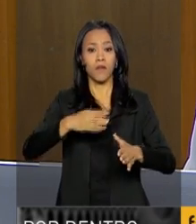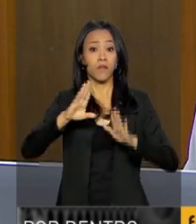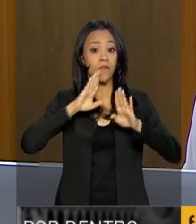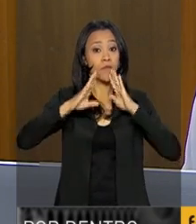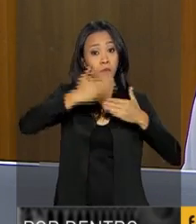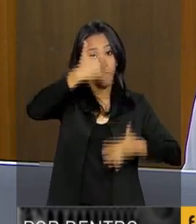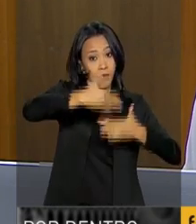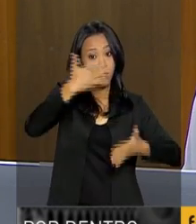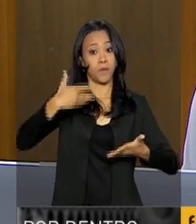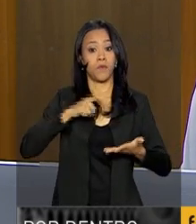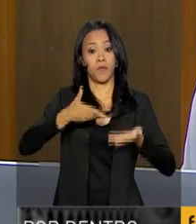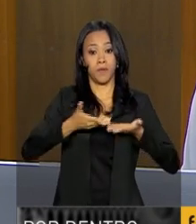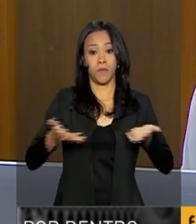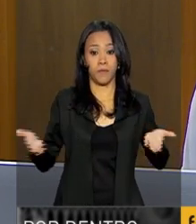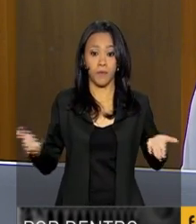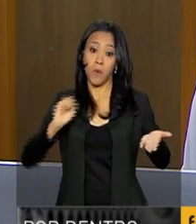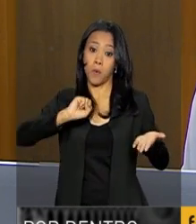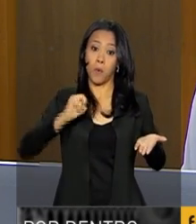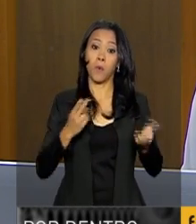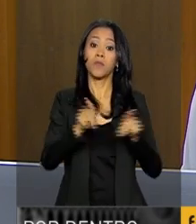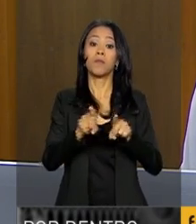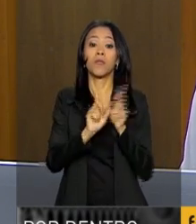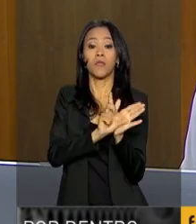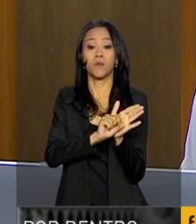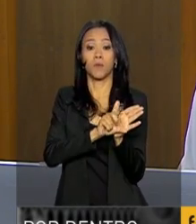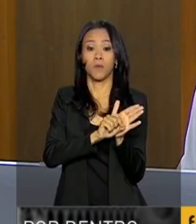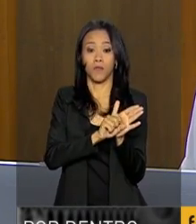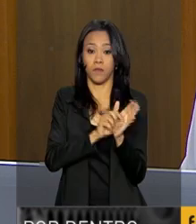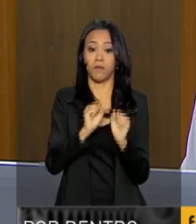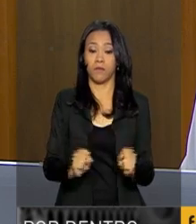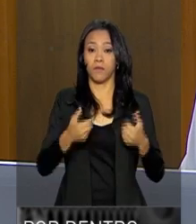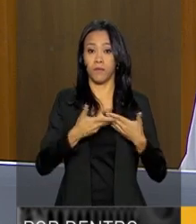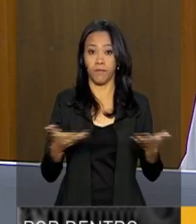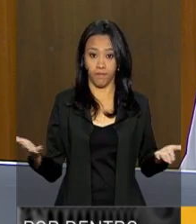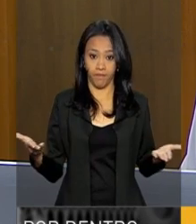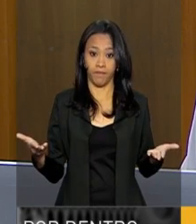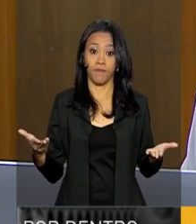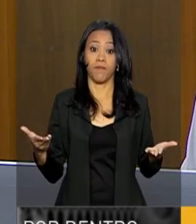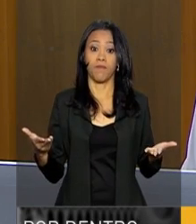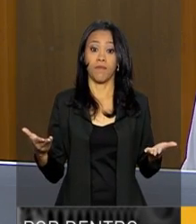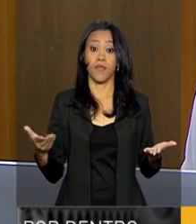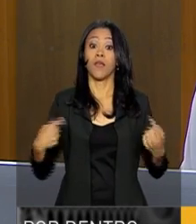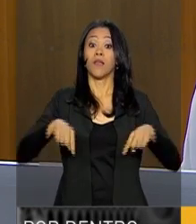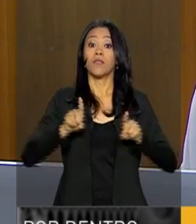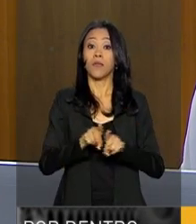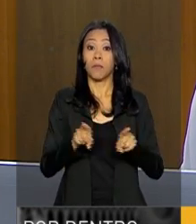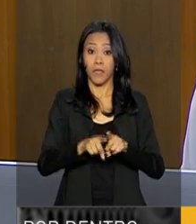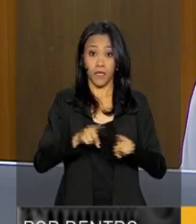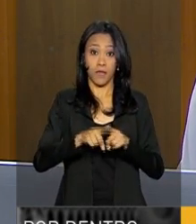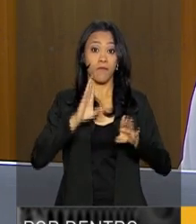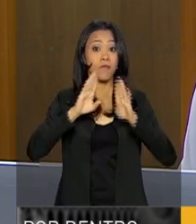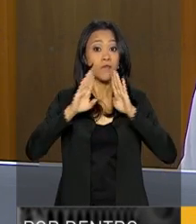barra palácio do planalto ou ainda pelo twitter no arroba planalto estamos ao vivo também pela página do facebook do ministério do